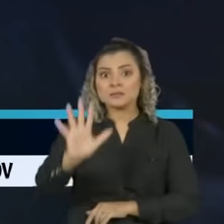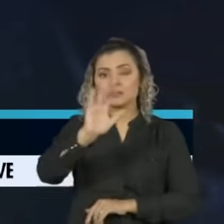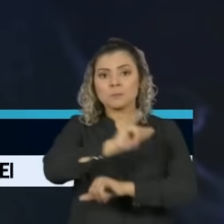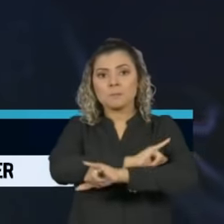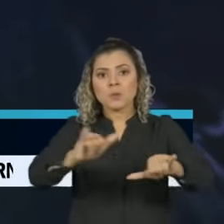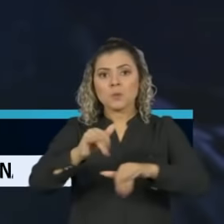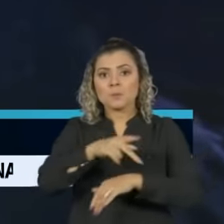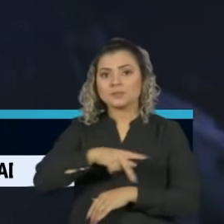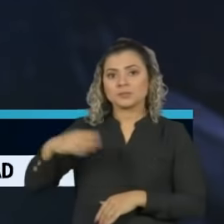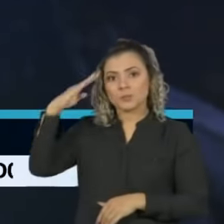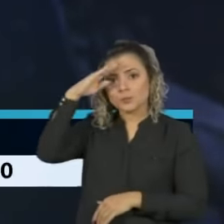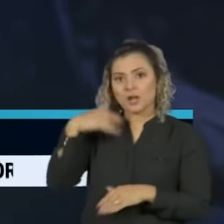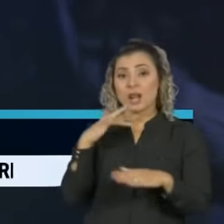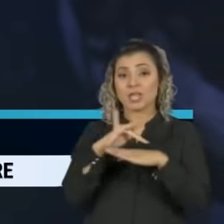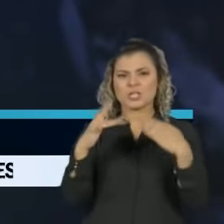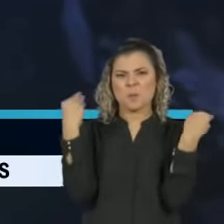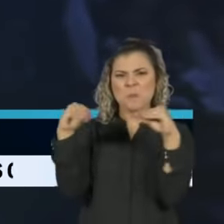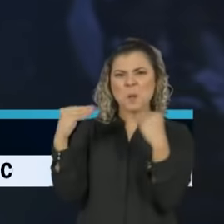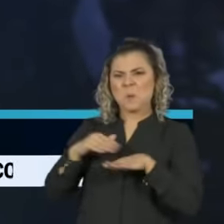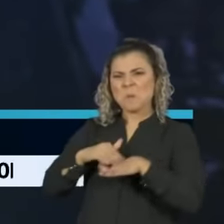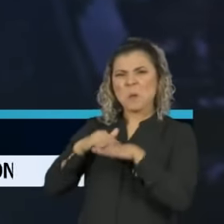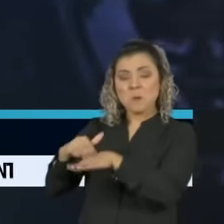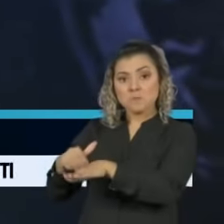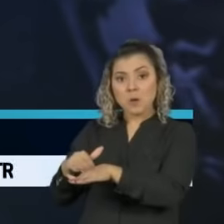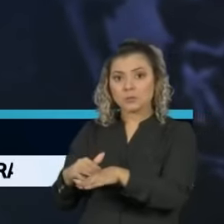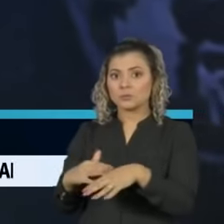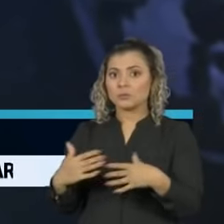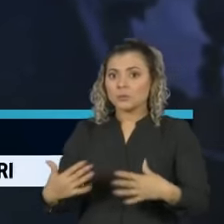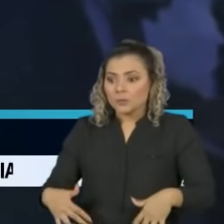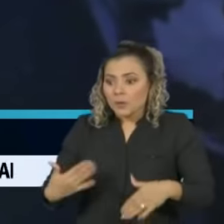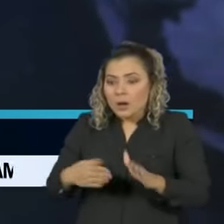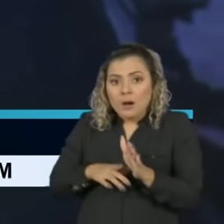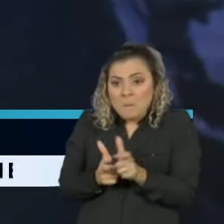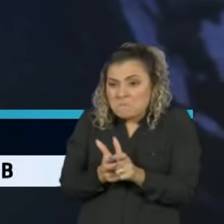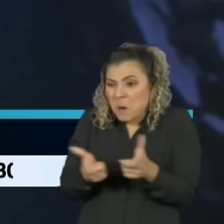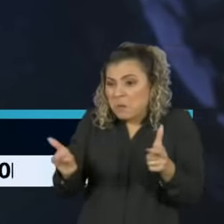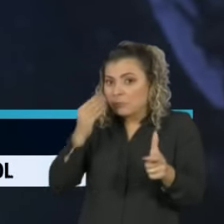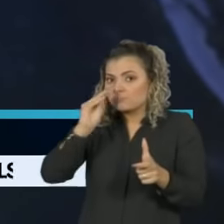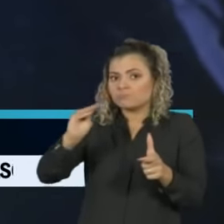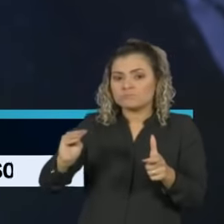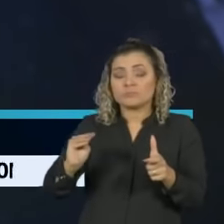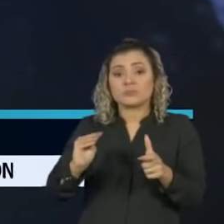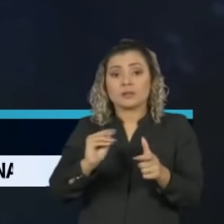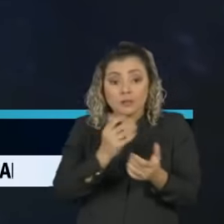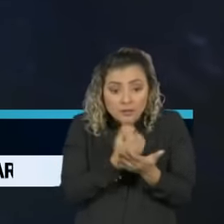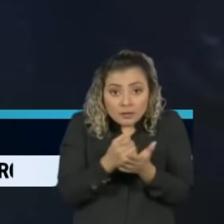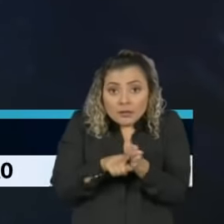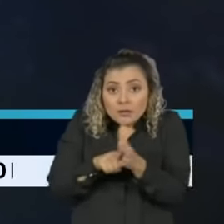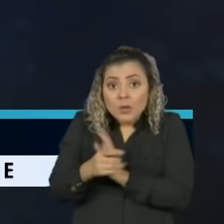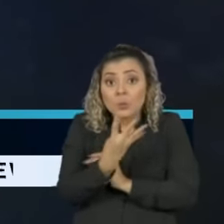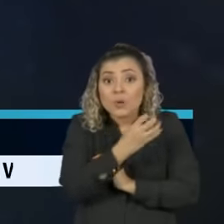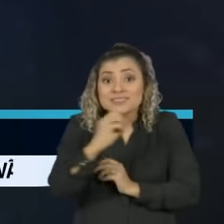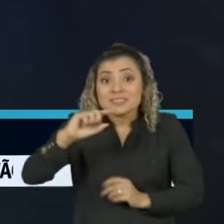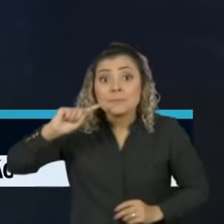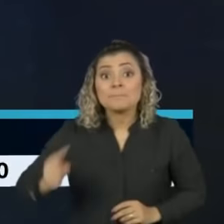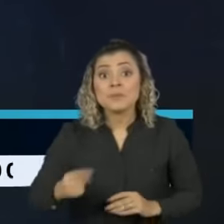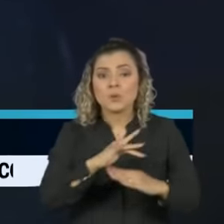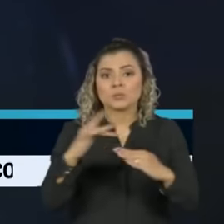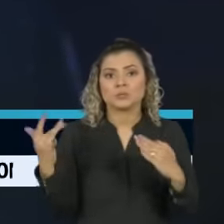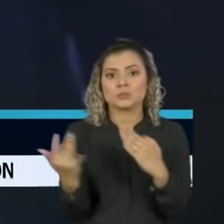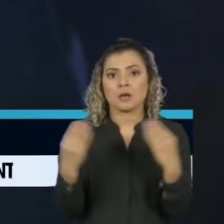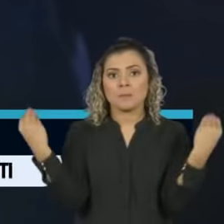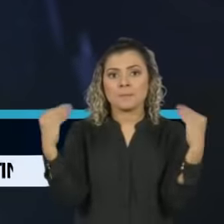recebeu um bombardeio nas redes sociais. As rejeições disparam. Uma plataforma digital analisou 400 mil menções nas redes